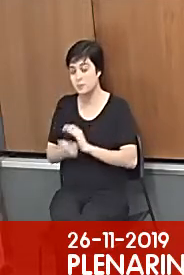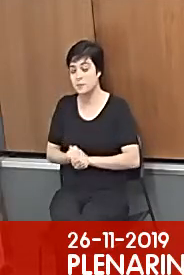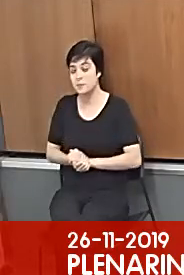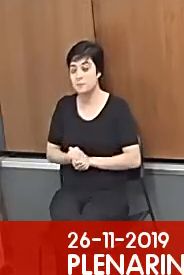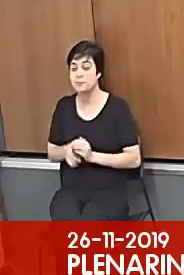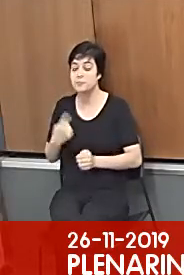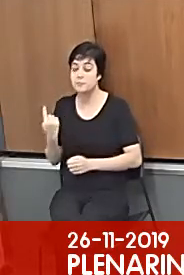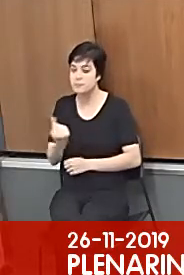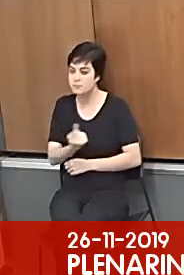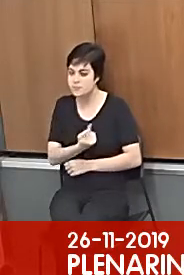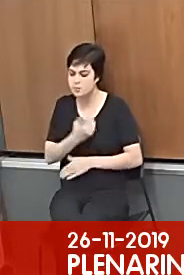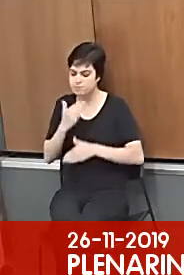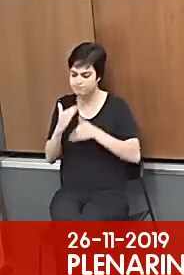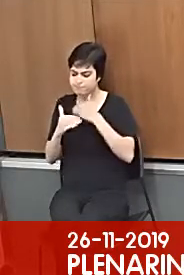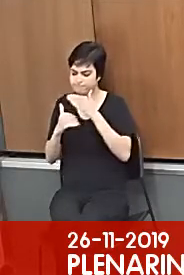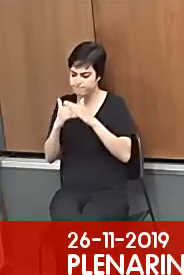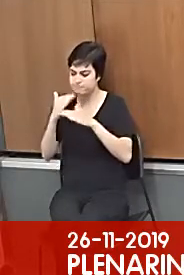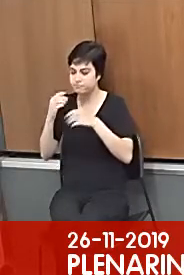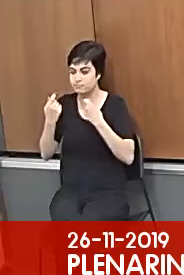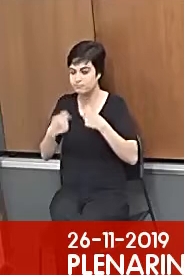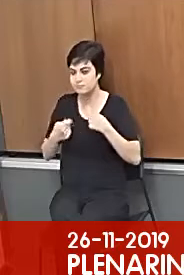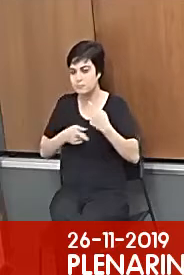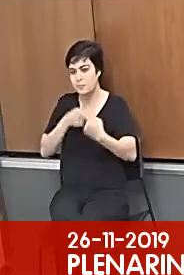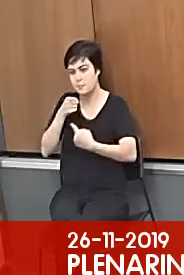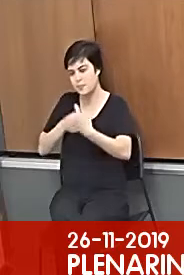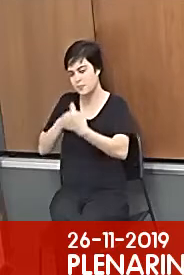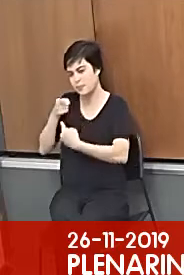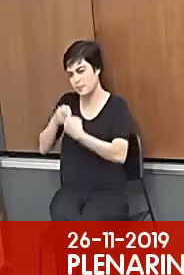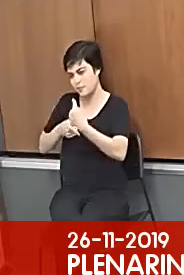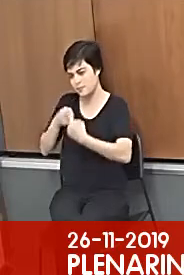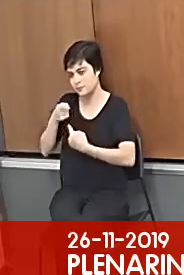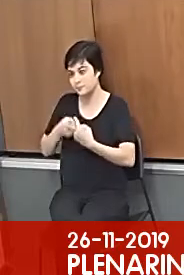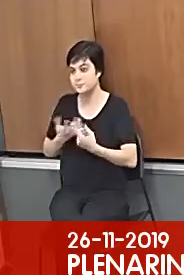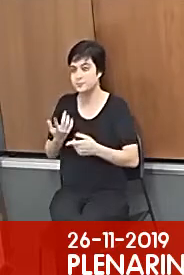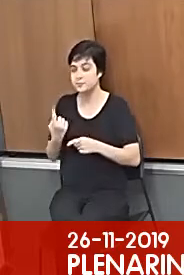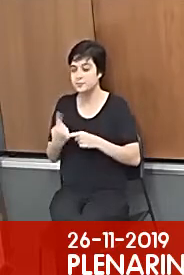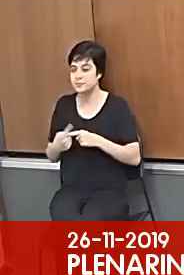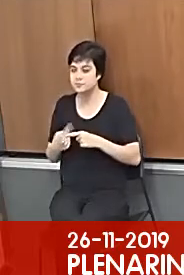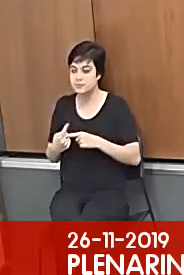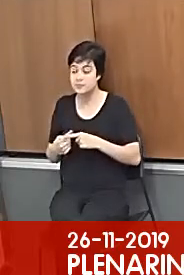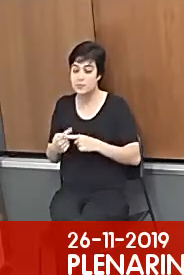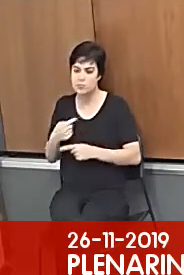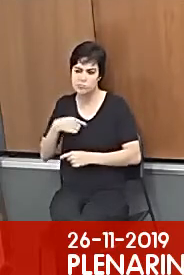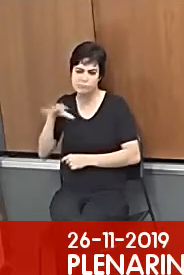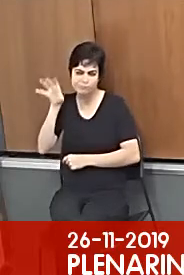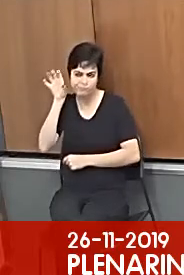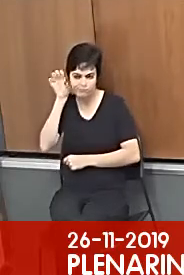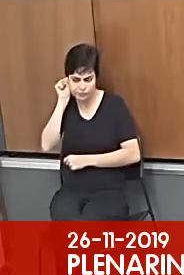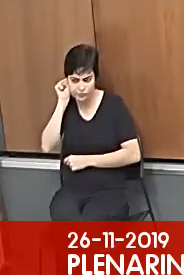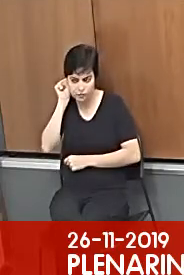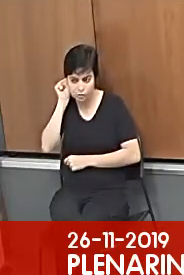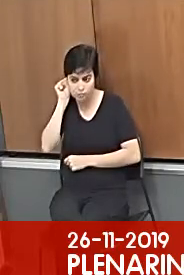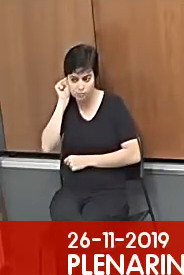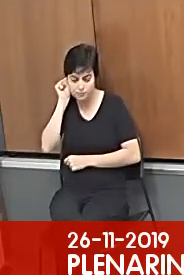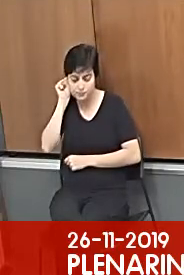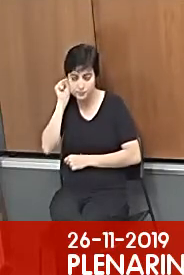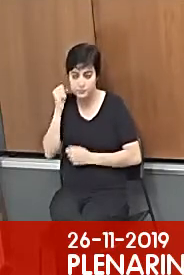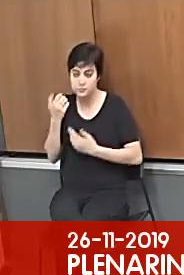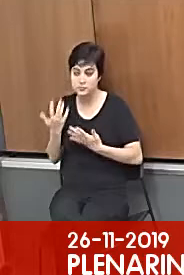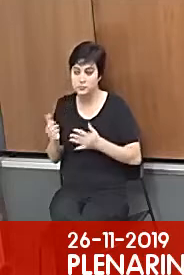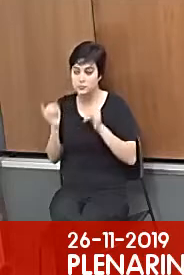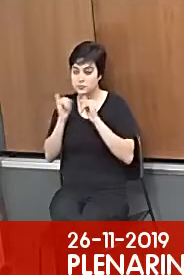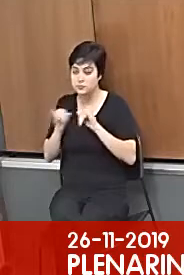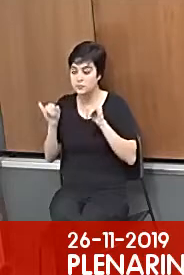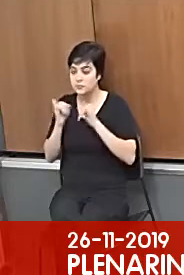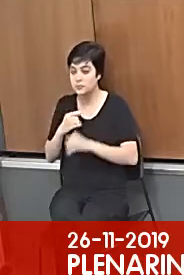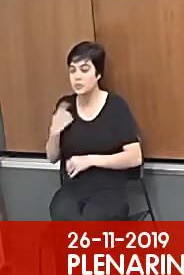nossa sociedade e precisamos discutir e dialogar. O que eu, como ouvinte, quero dizer para nós, que